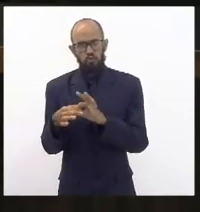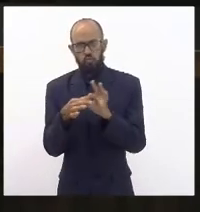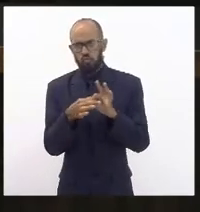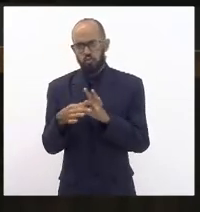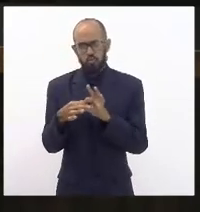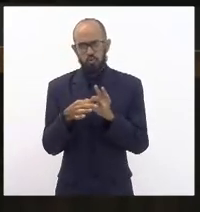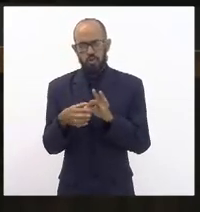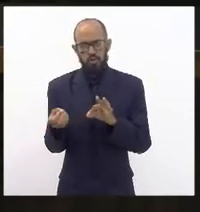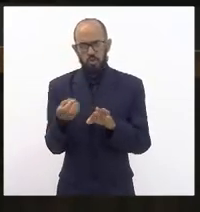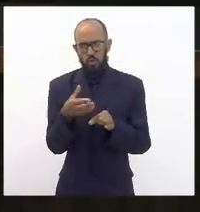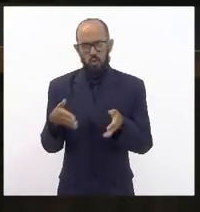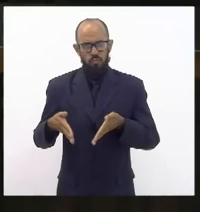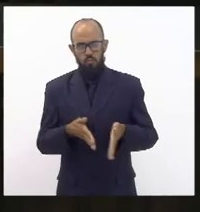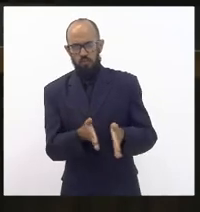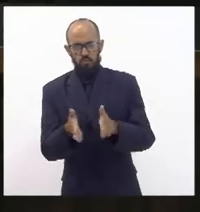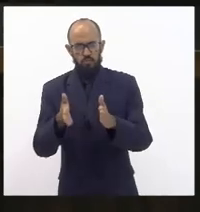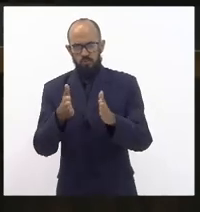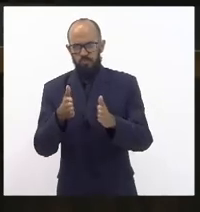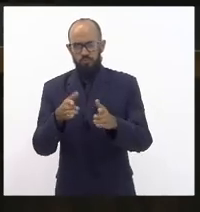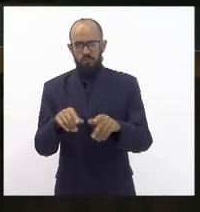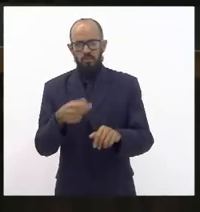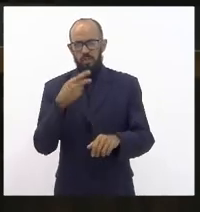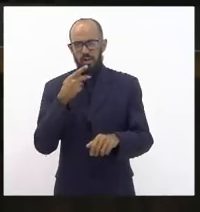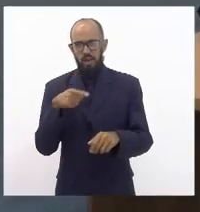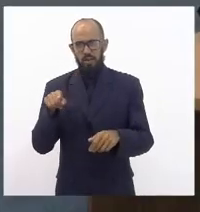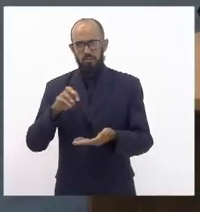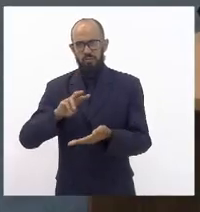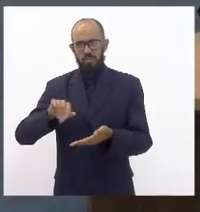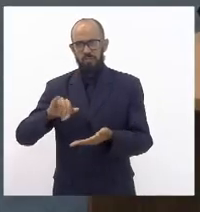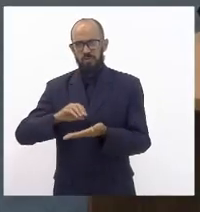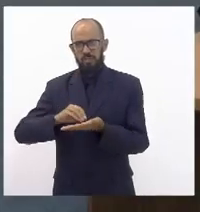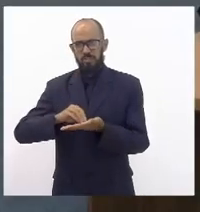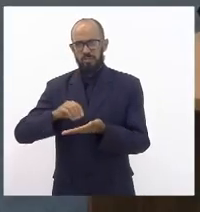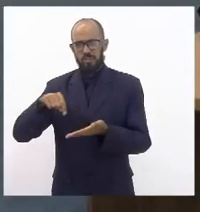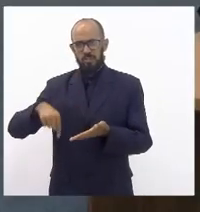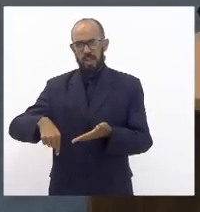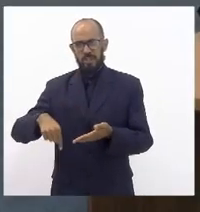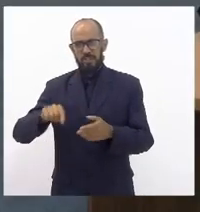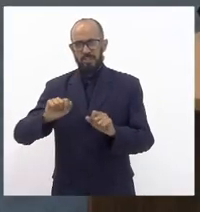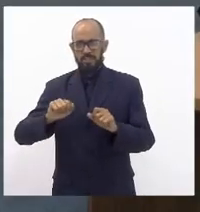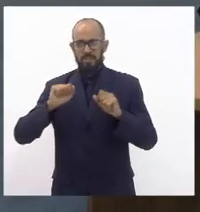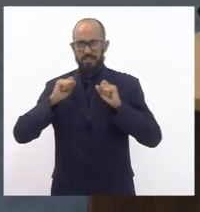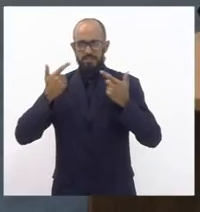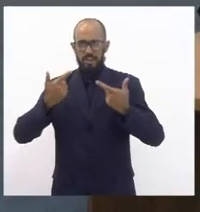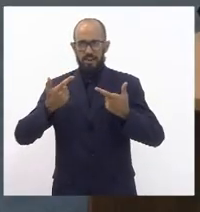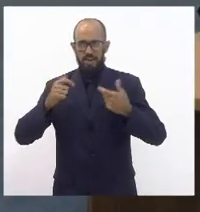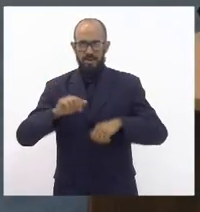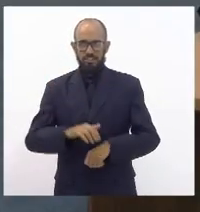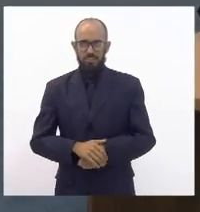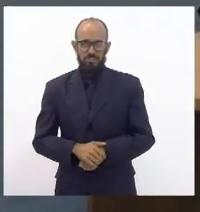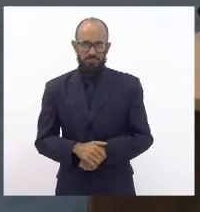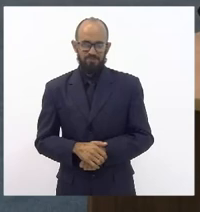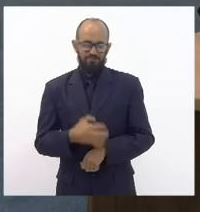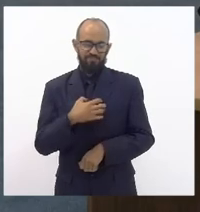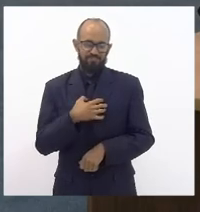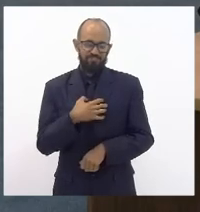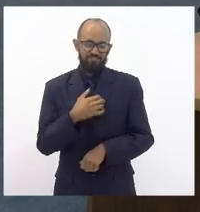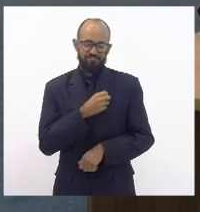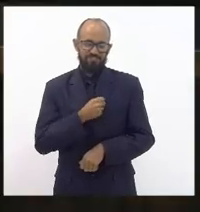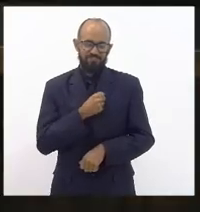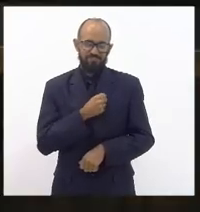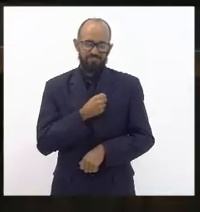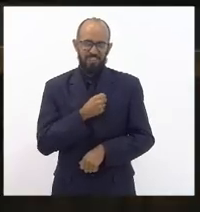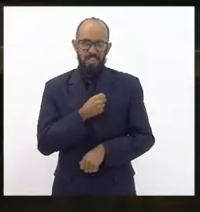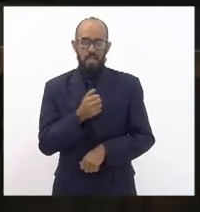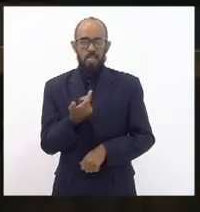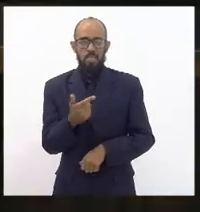nova trajetória e de dizer que vai fazer falta nessa casa nada mais havendo a